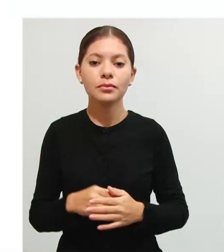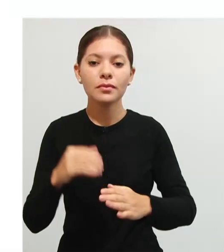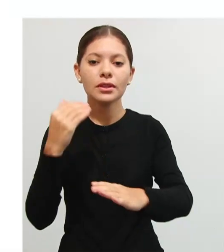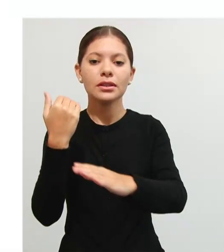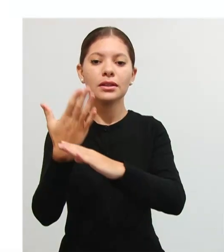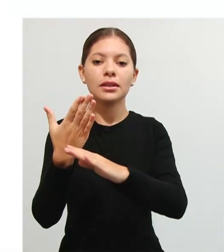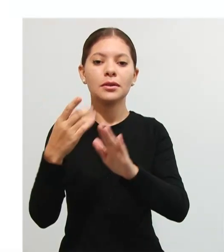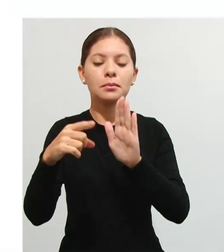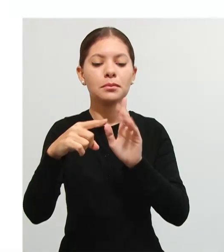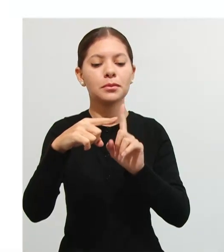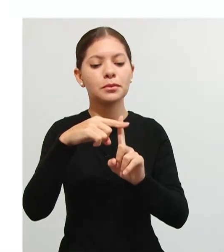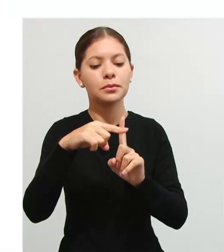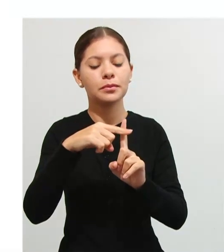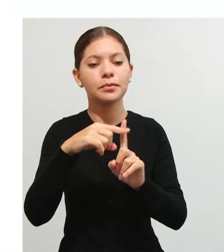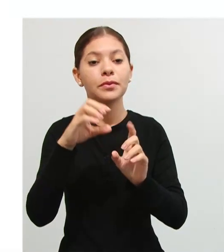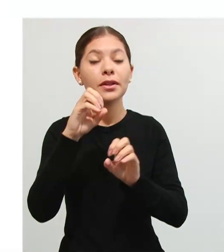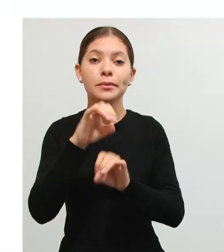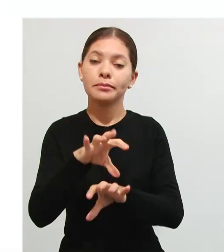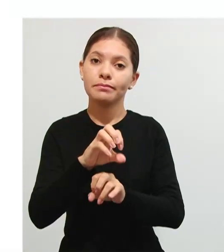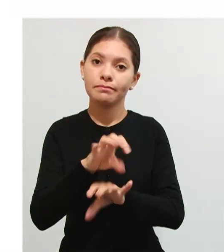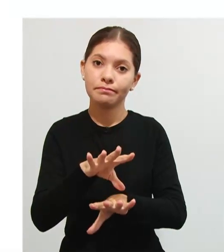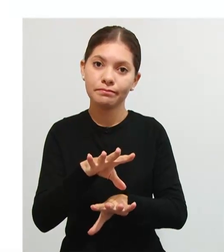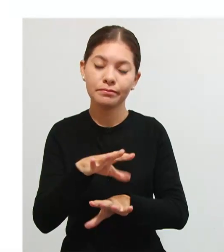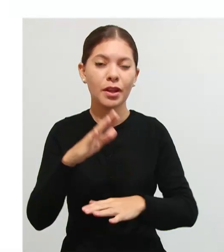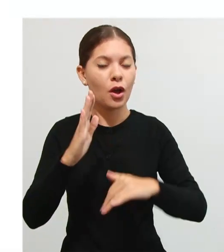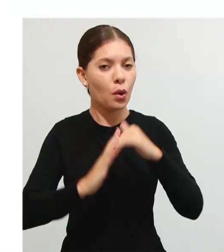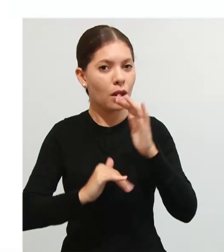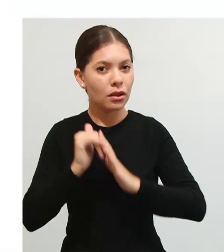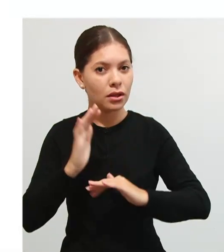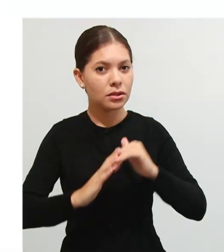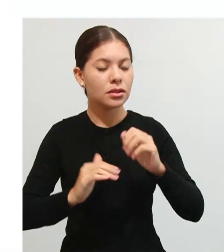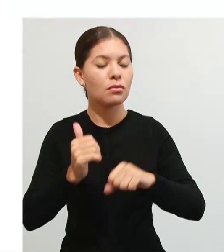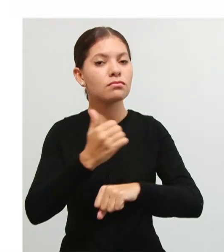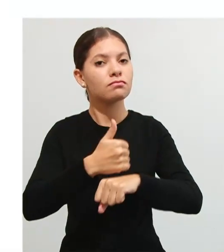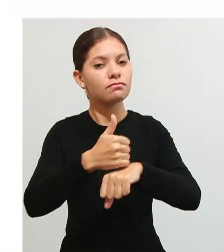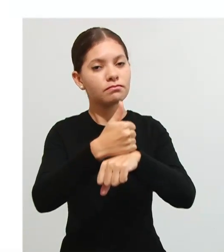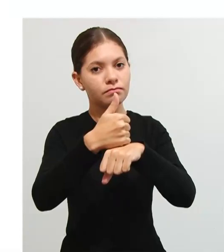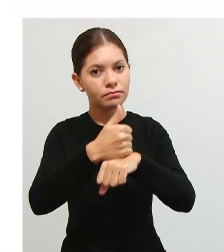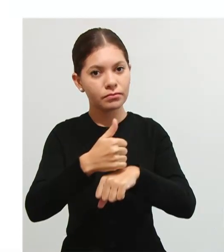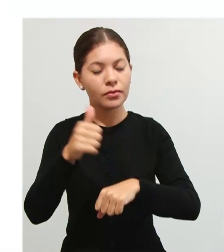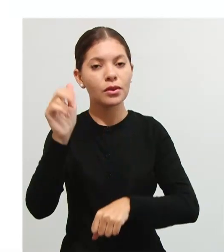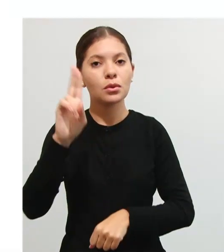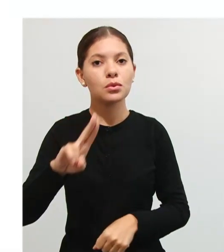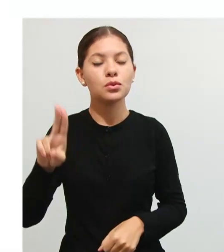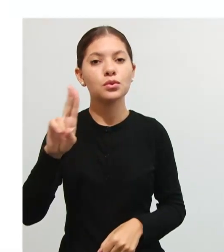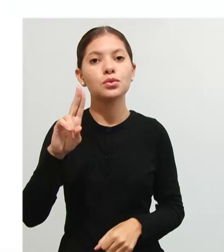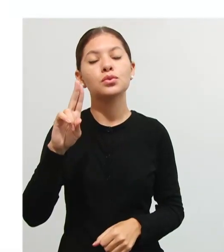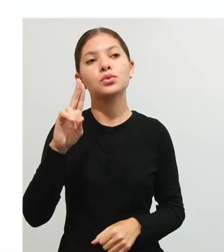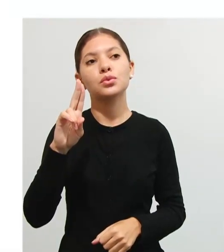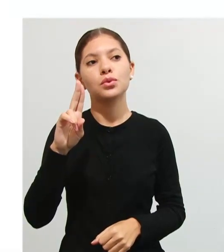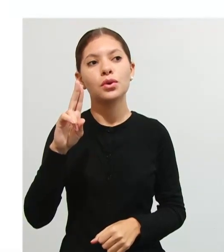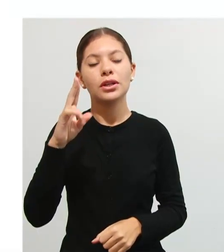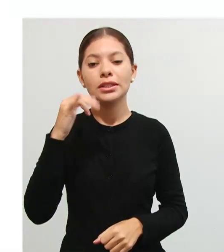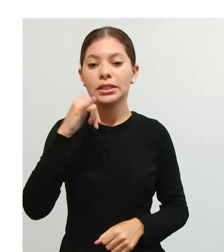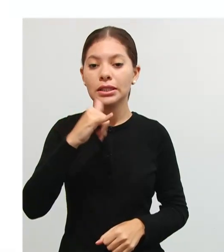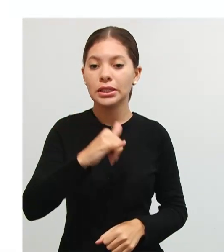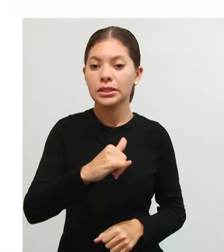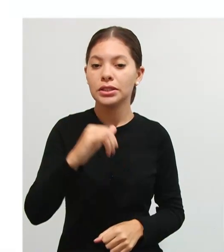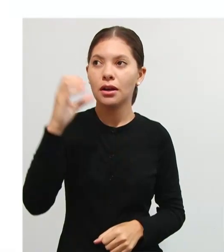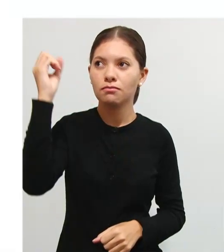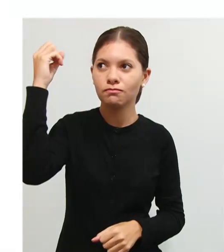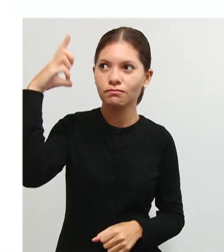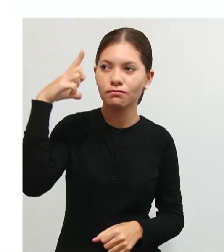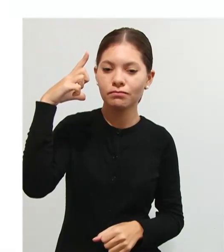Externalidades positivas: educação, qualificação profissional, uso de energia solar, investimento em energia